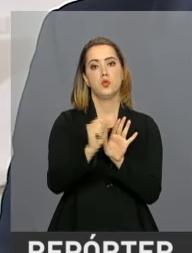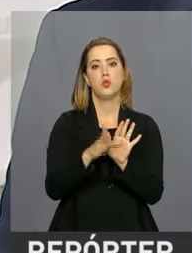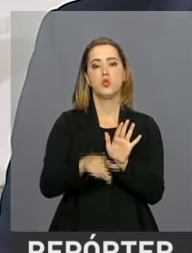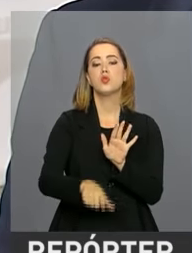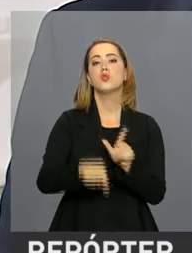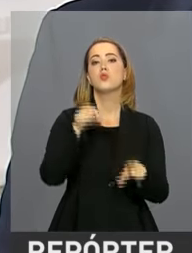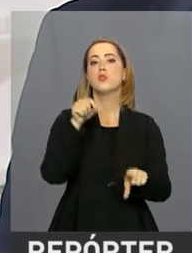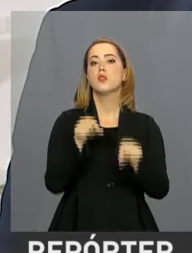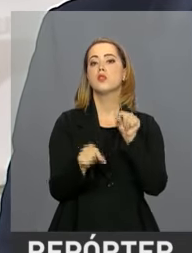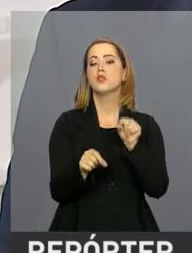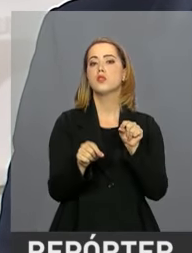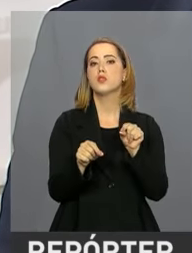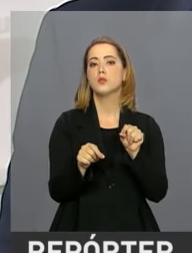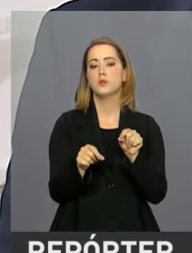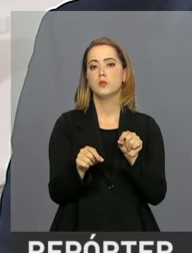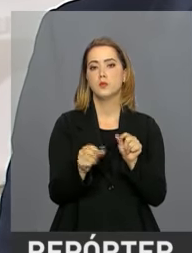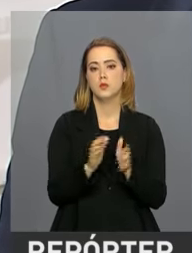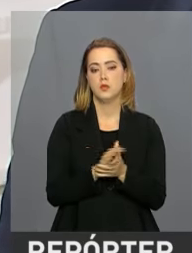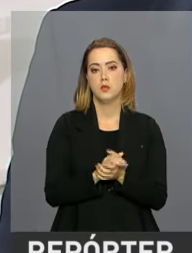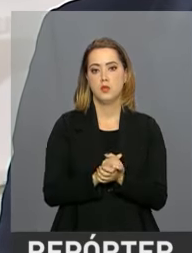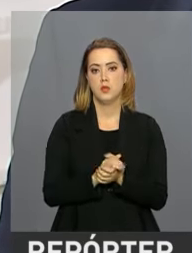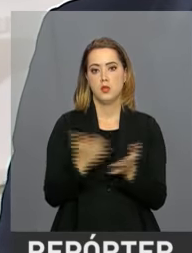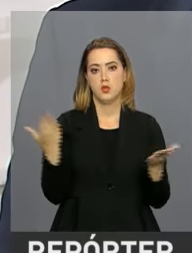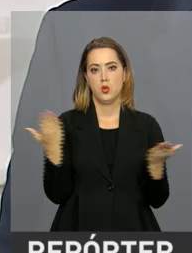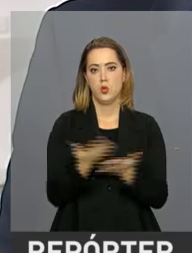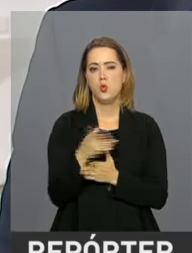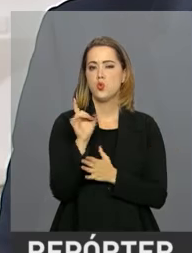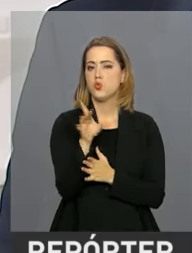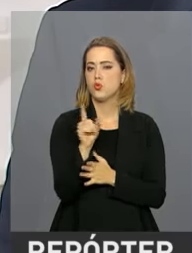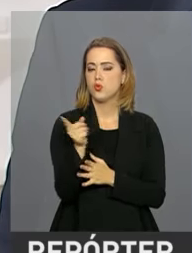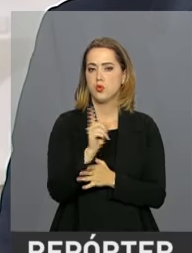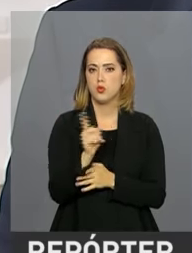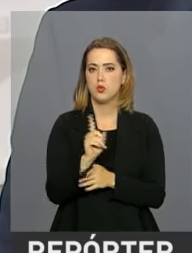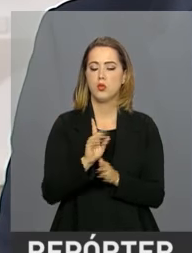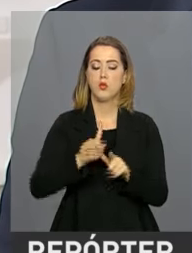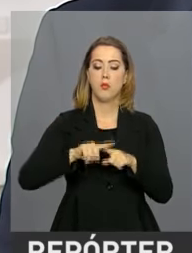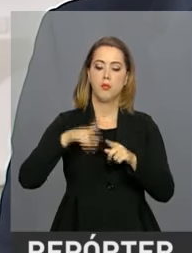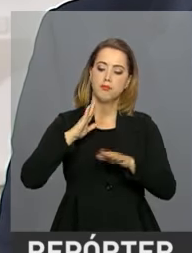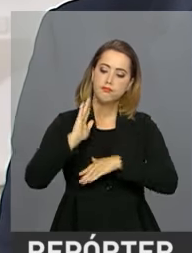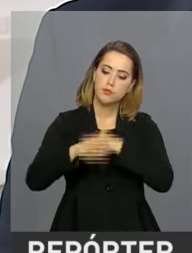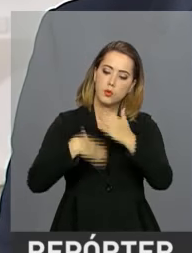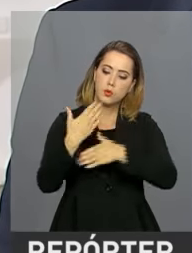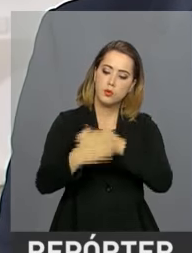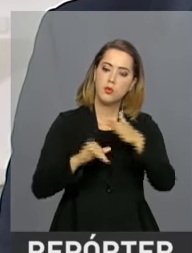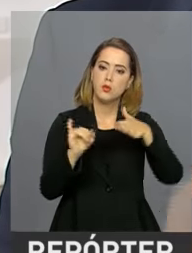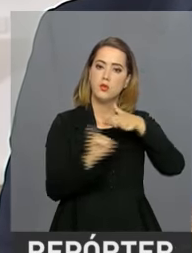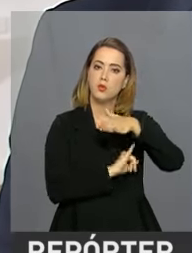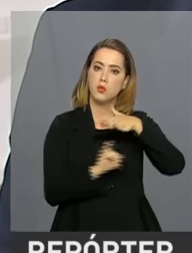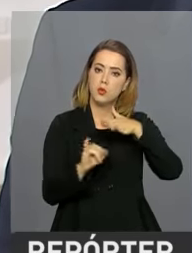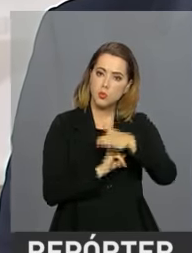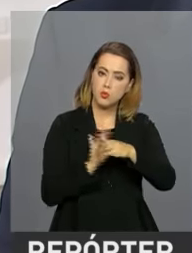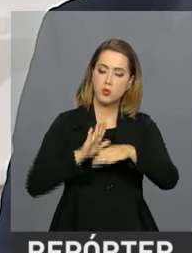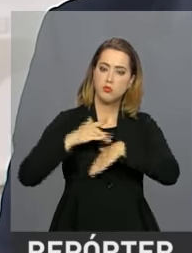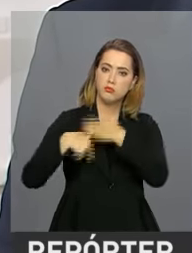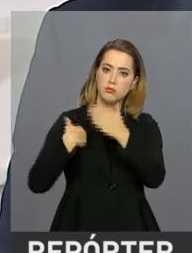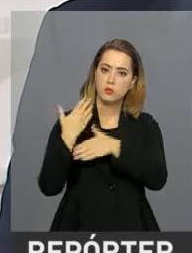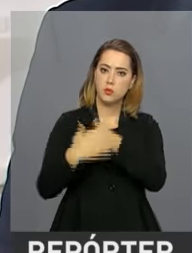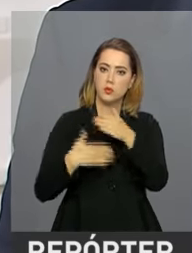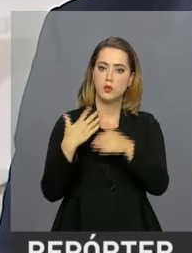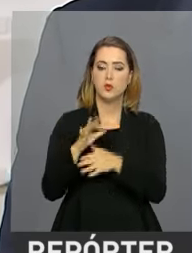definir e não e que não é hoje somente que é um processo institucionalizado para durante o